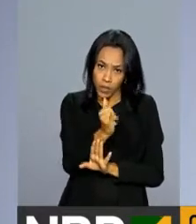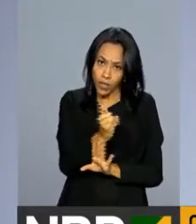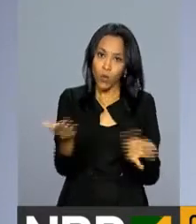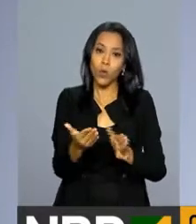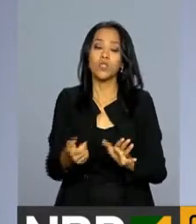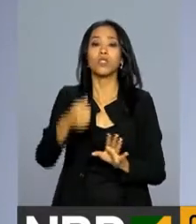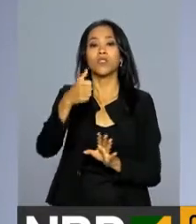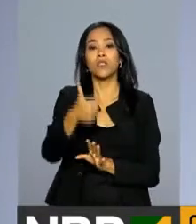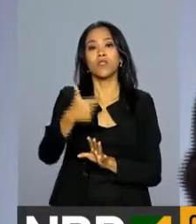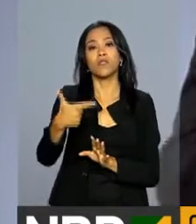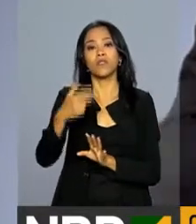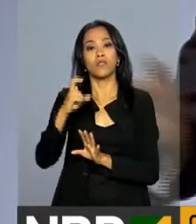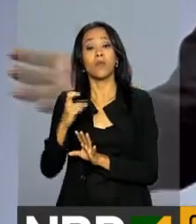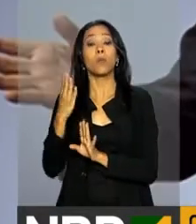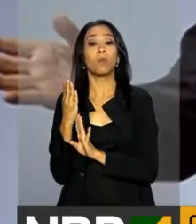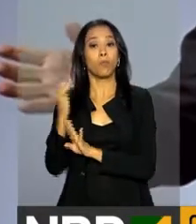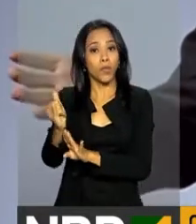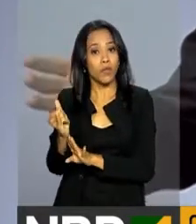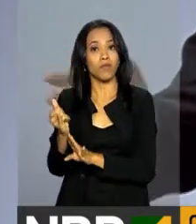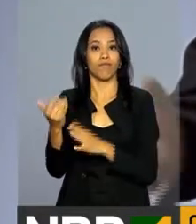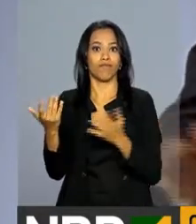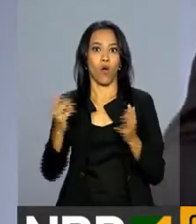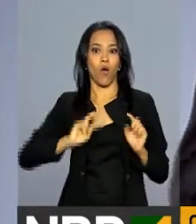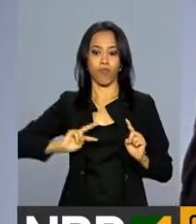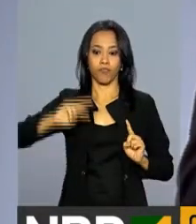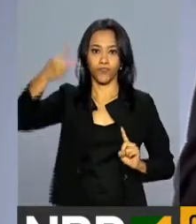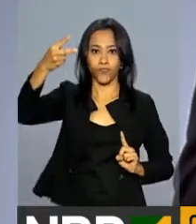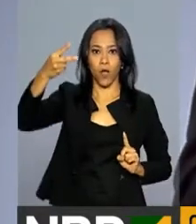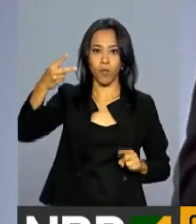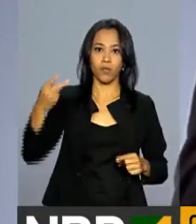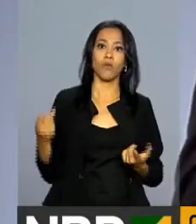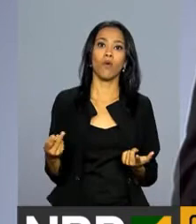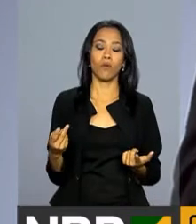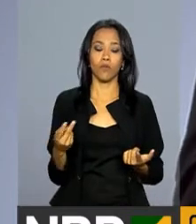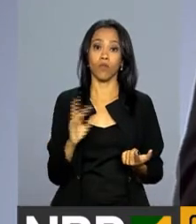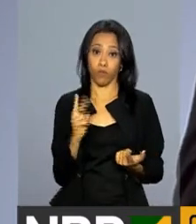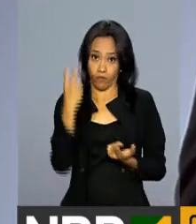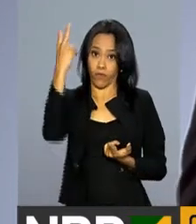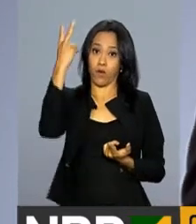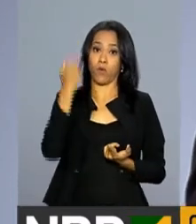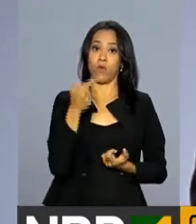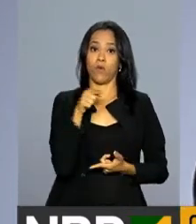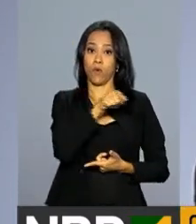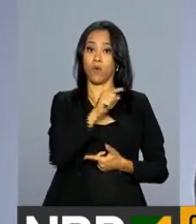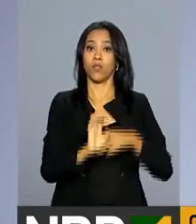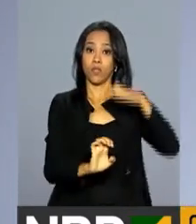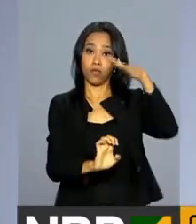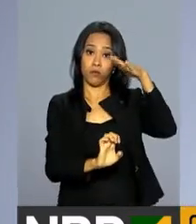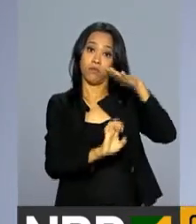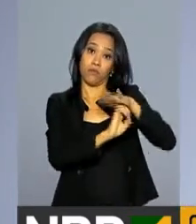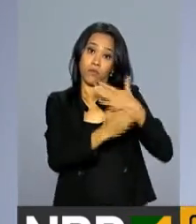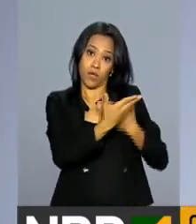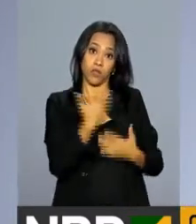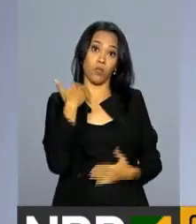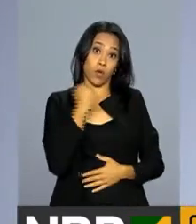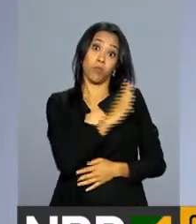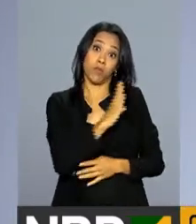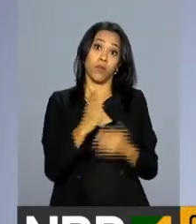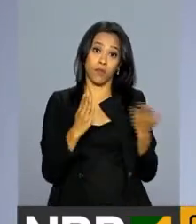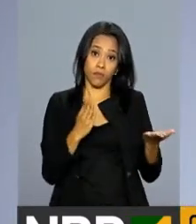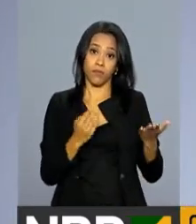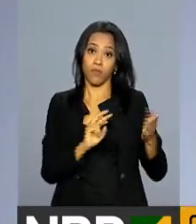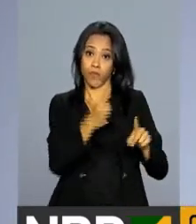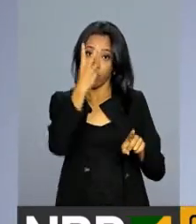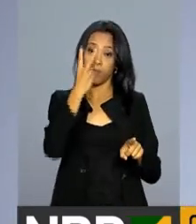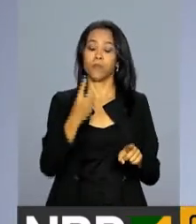bilhões de reais tudo isso em meus amigos por onde oferece tudo isso em dois anos né